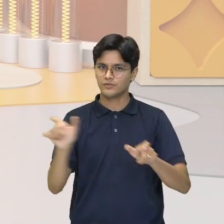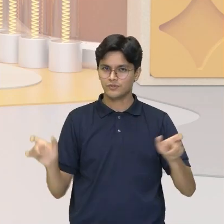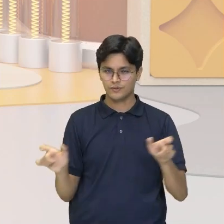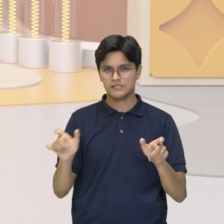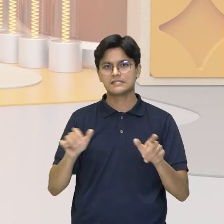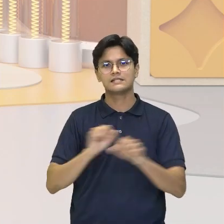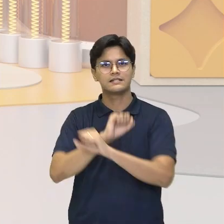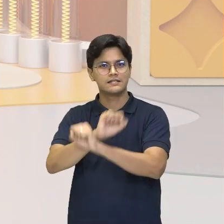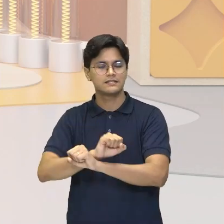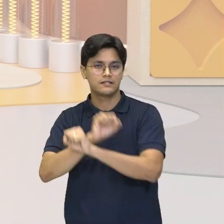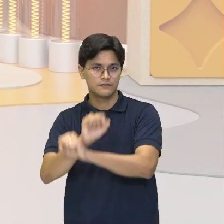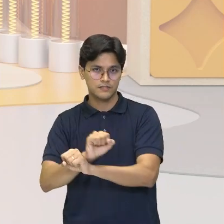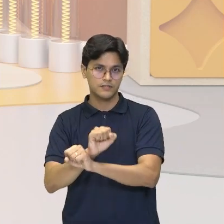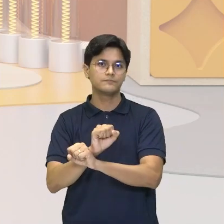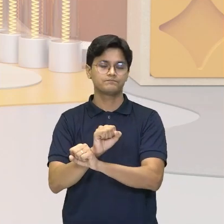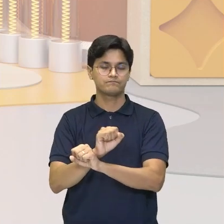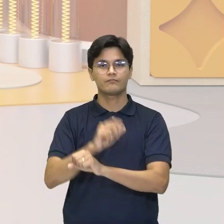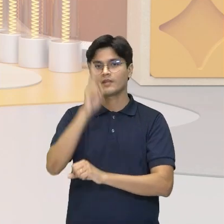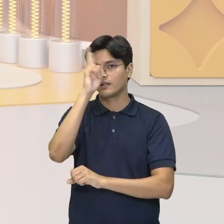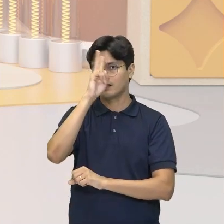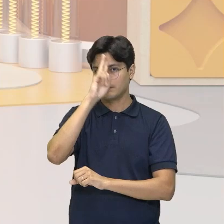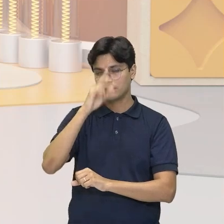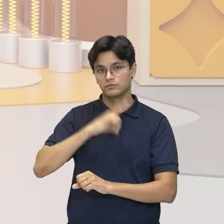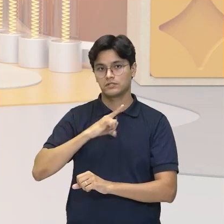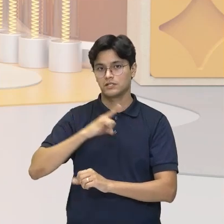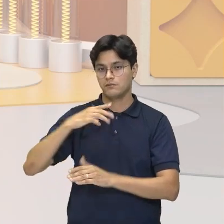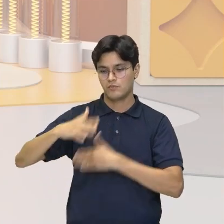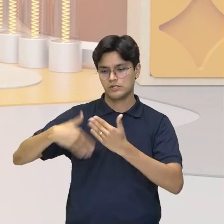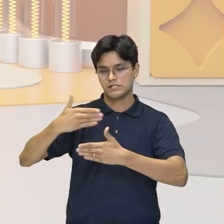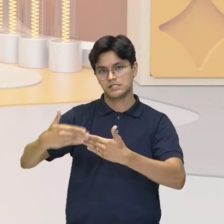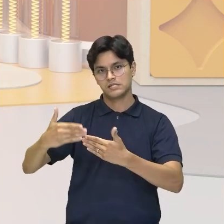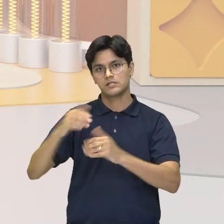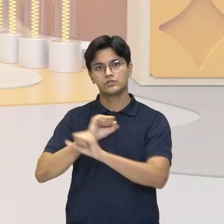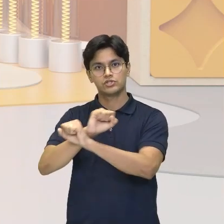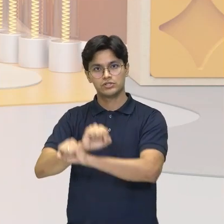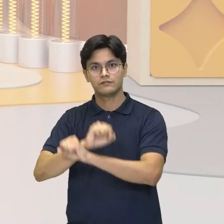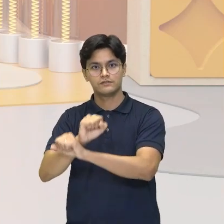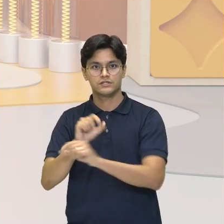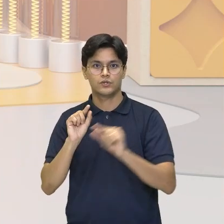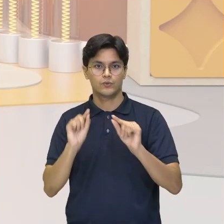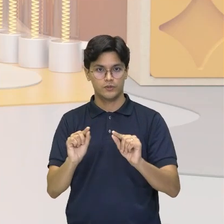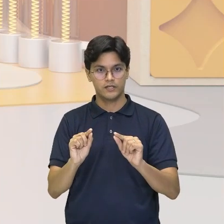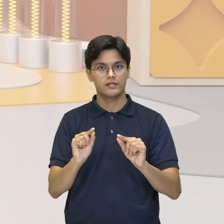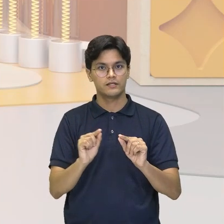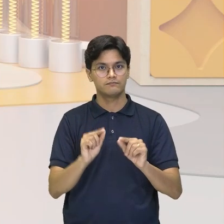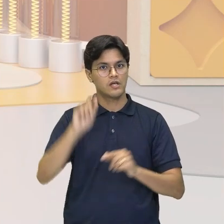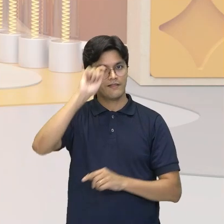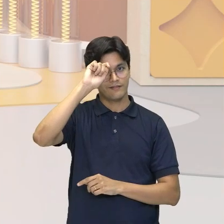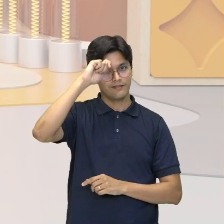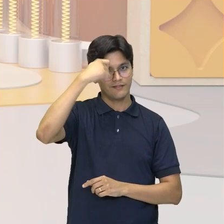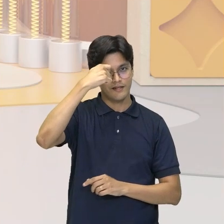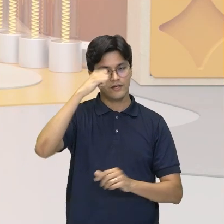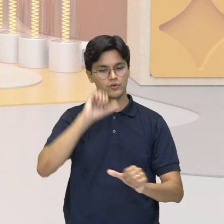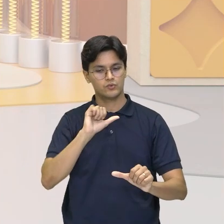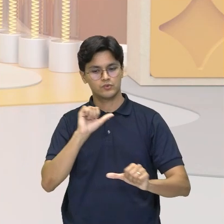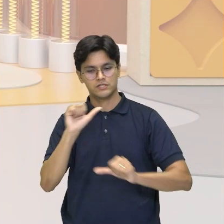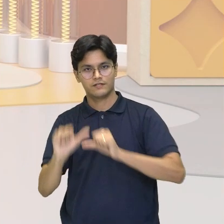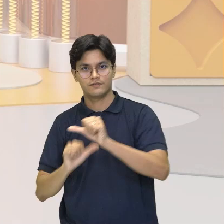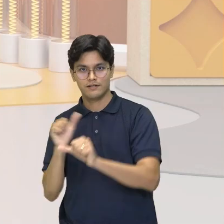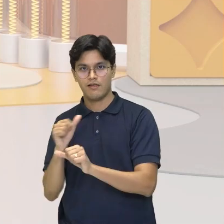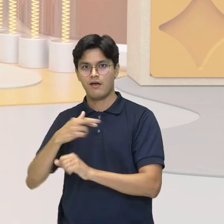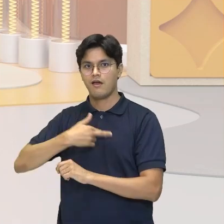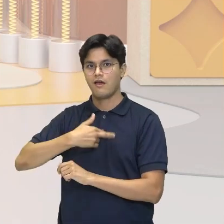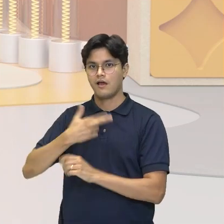de islamização, a conversão de negros africanos para a religião muçulmana. E